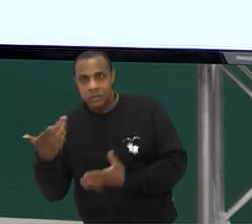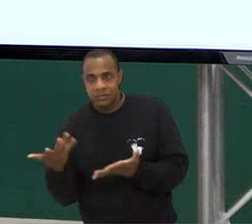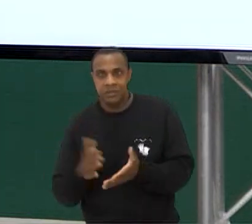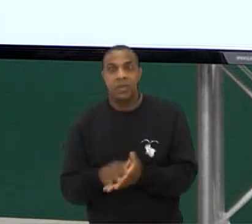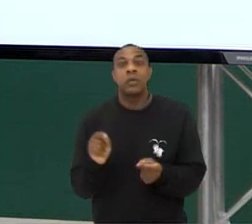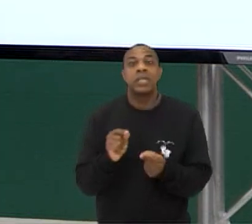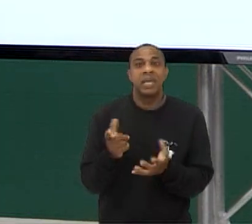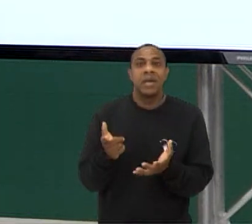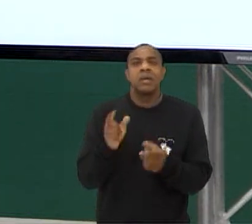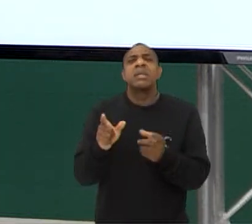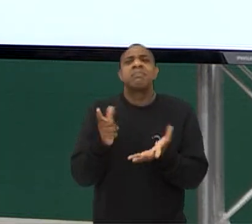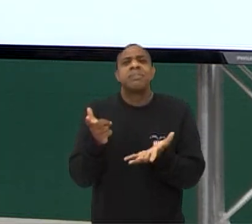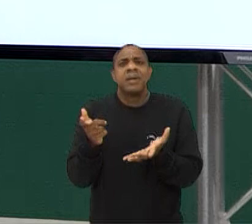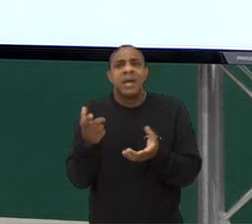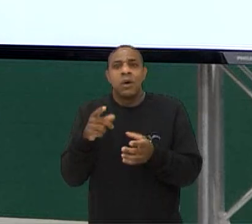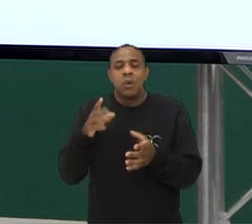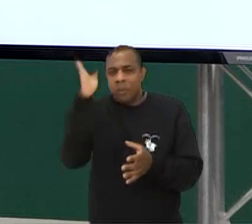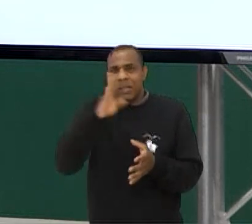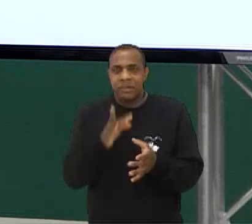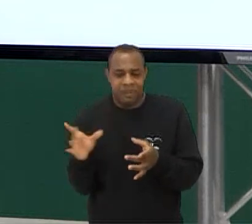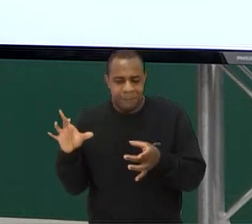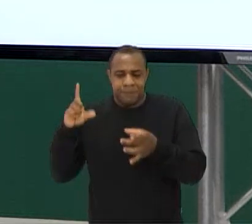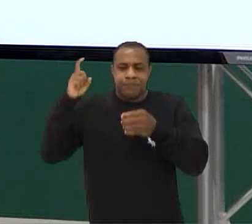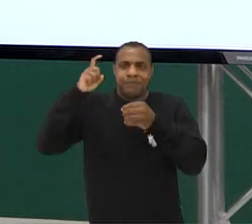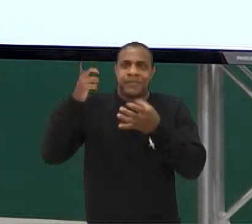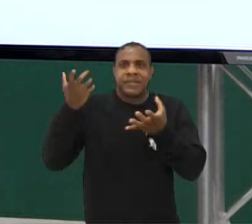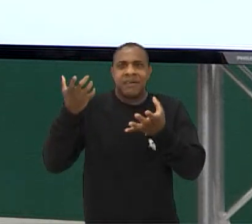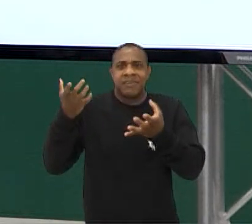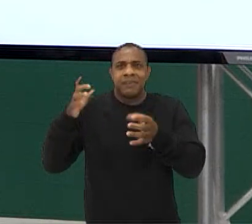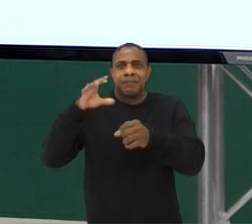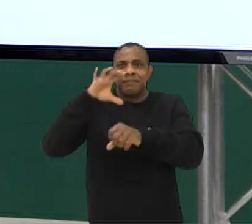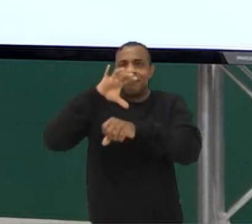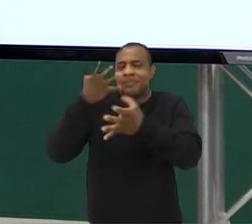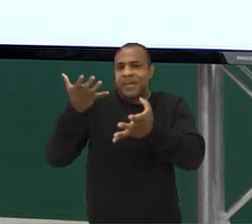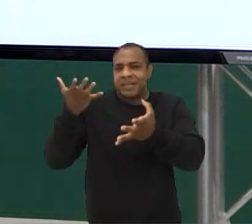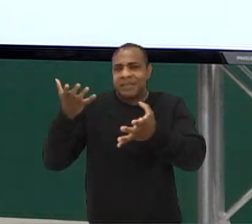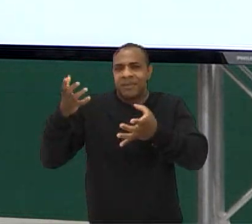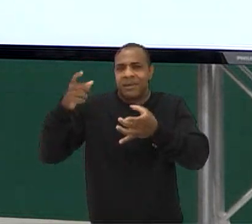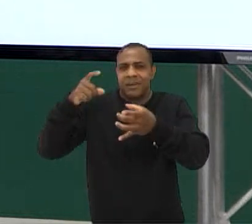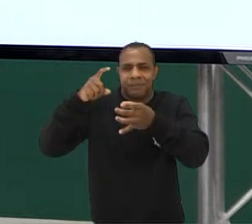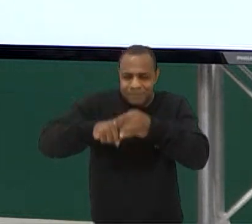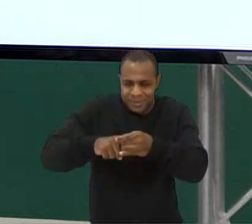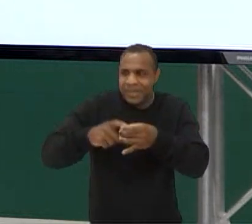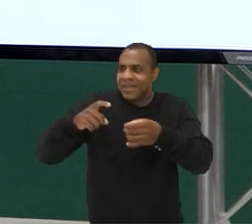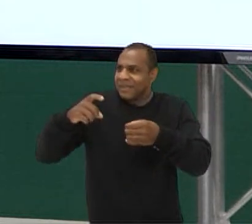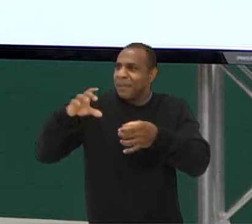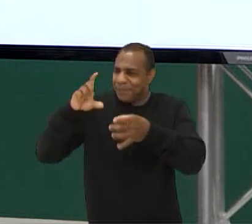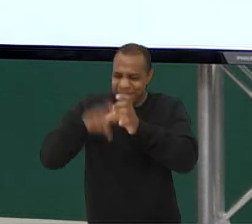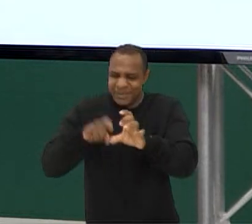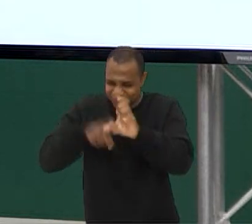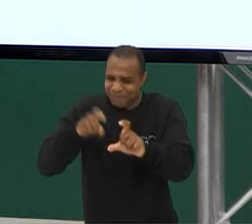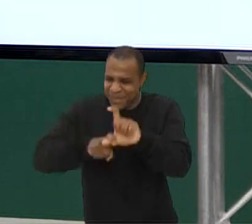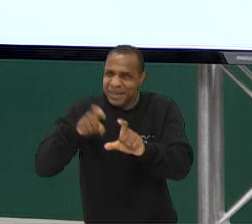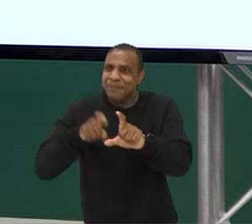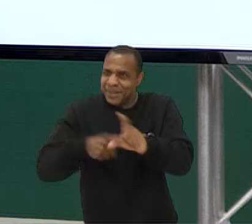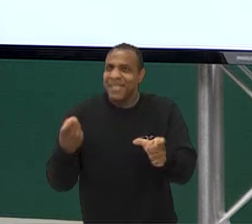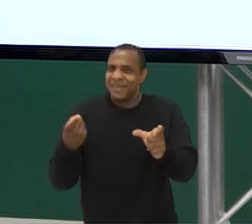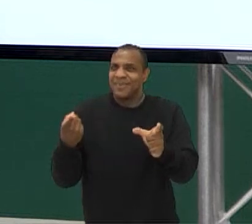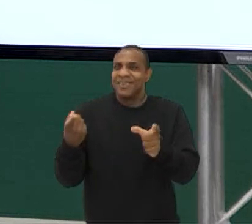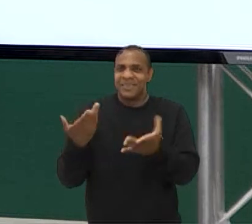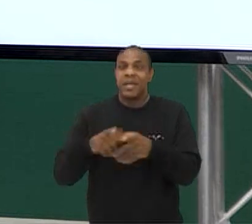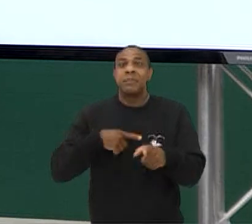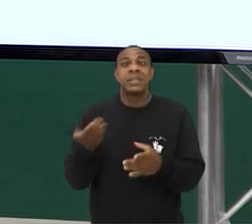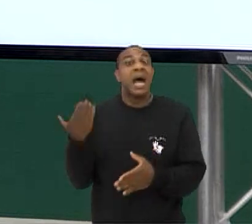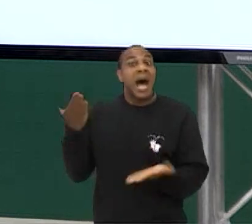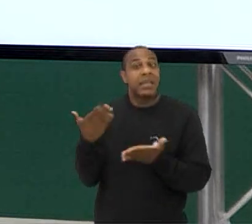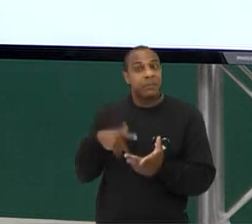estar preso com o pacto colonial ligado a uma metrópole. A partir do momento que é aberto os portos brasileiros